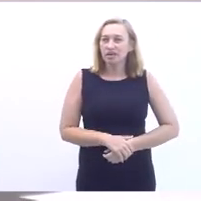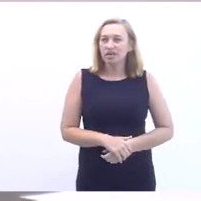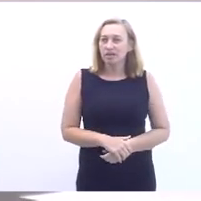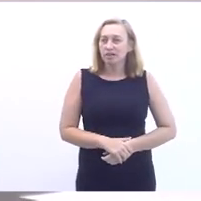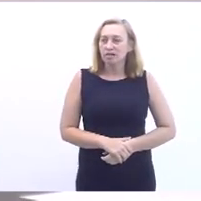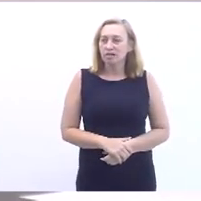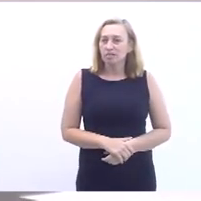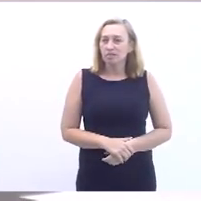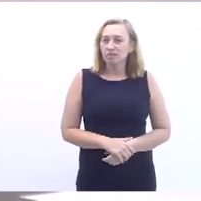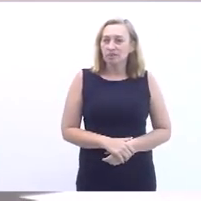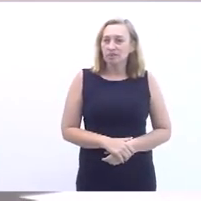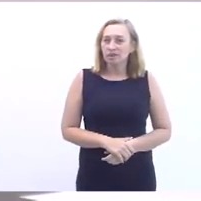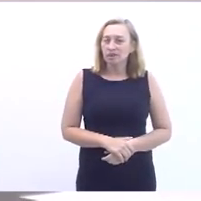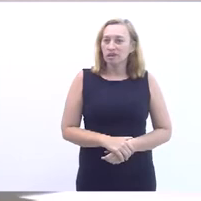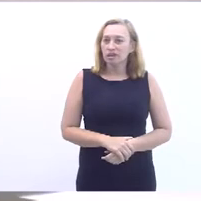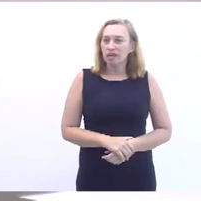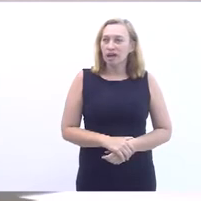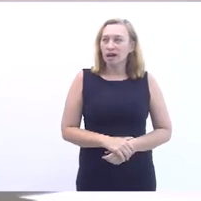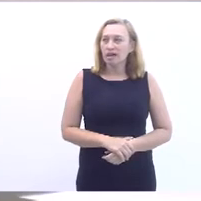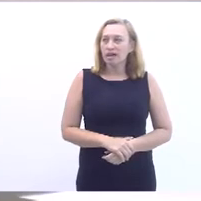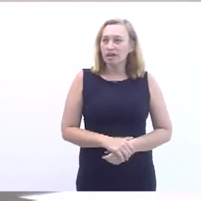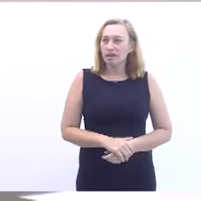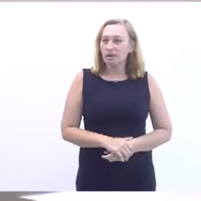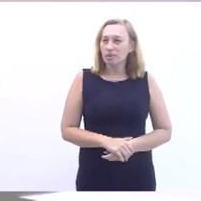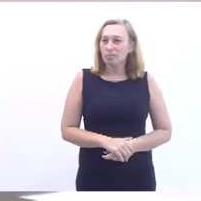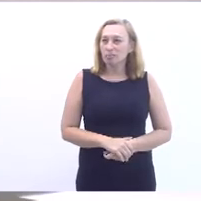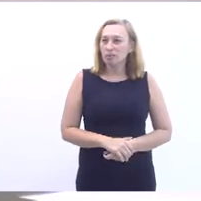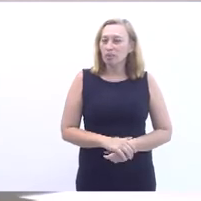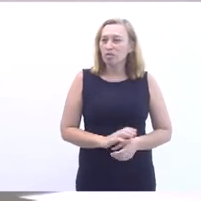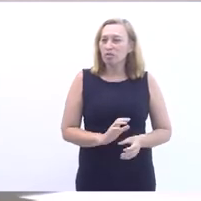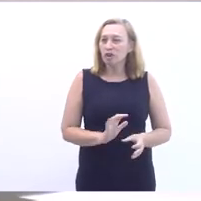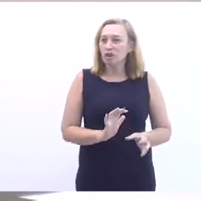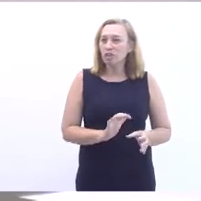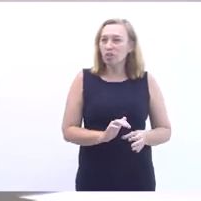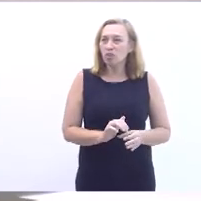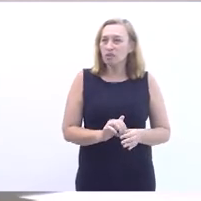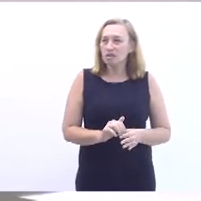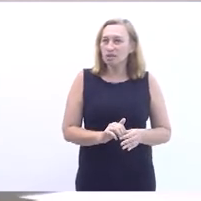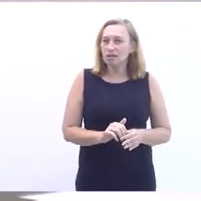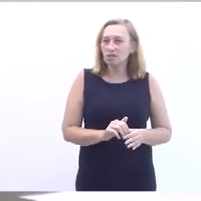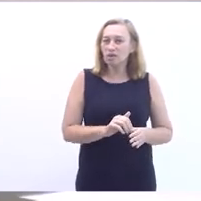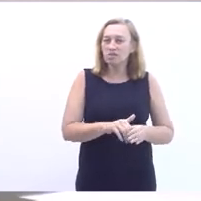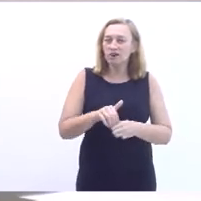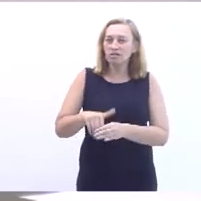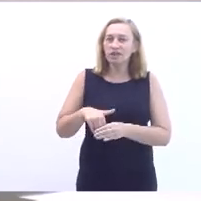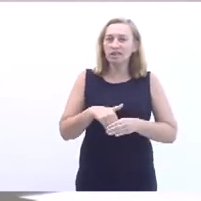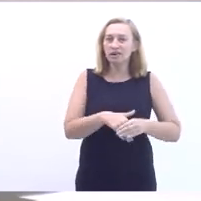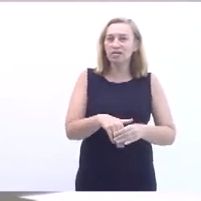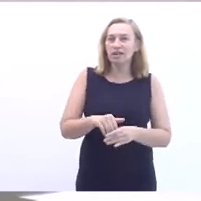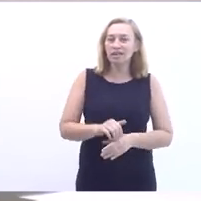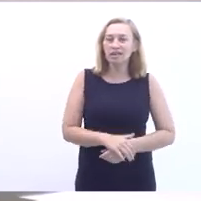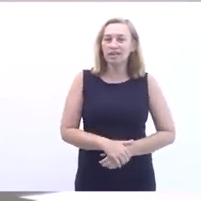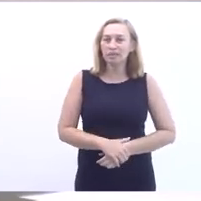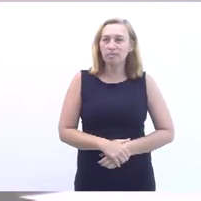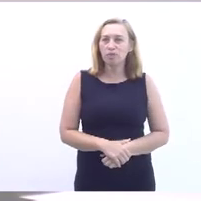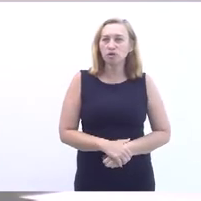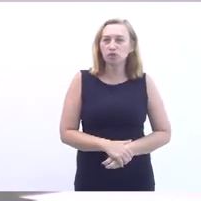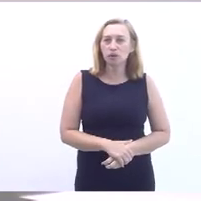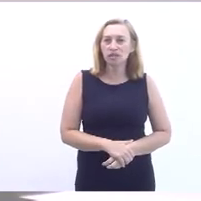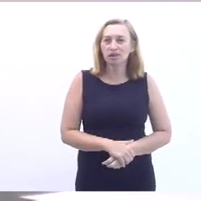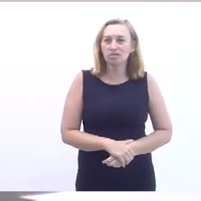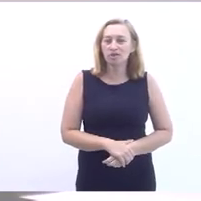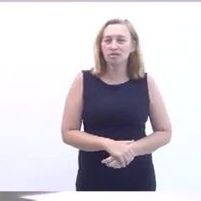proposição a ser votada era convocado convocado convocado EA proposição